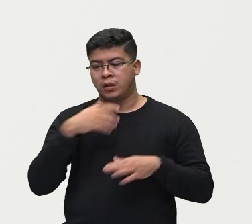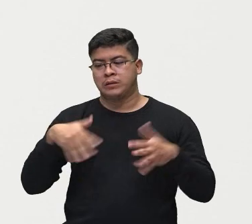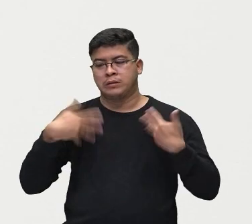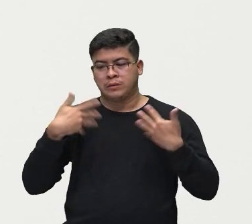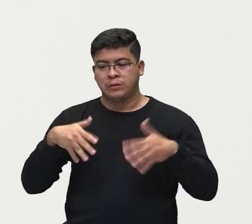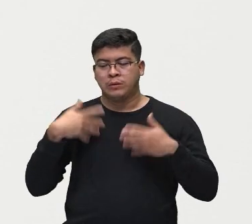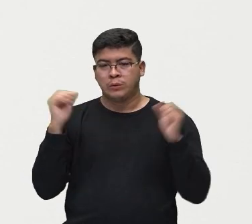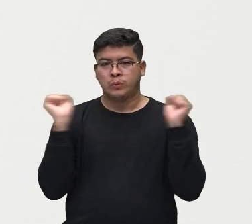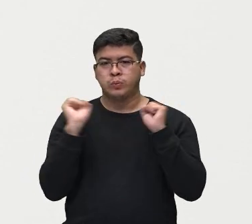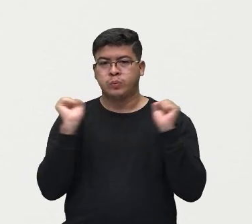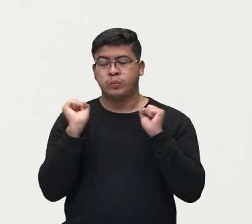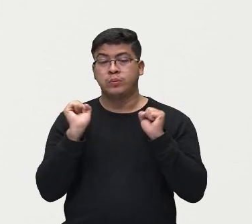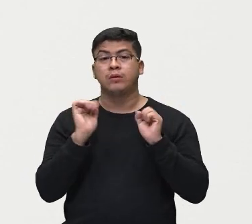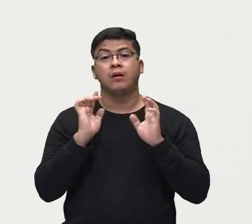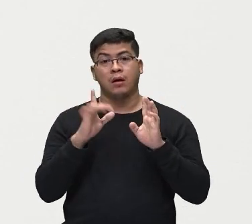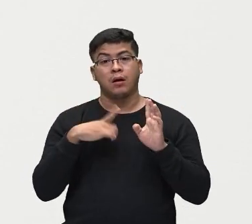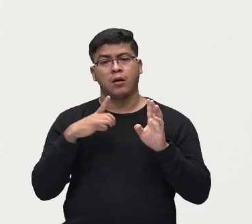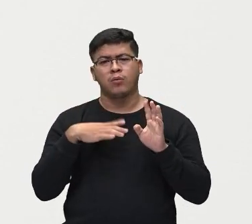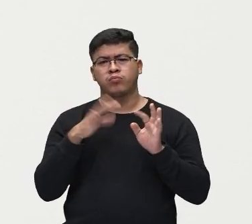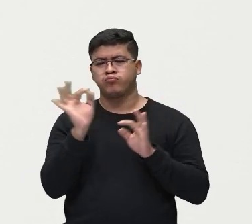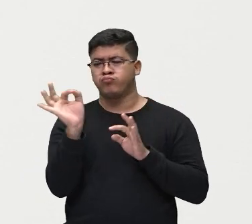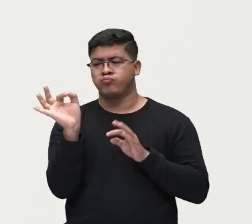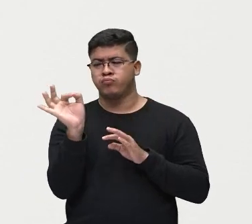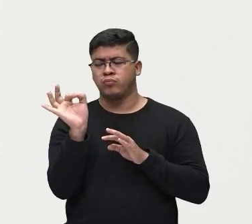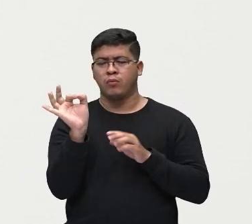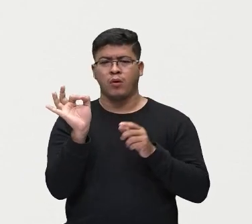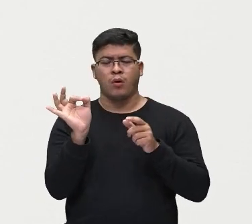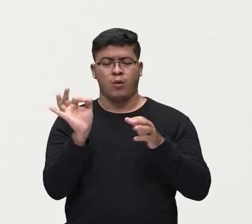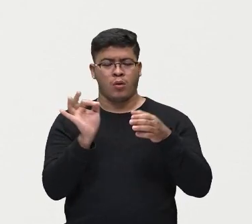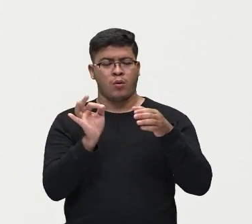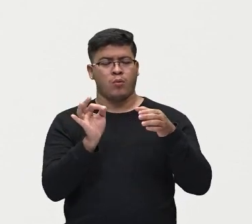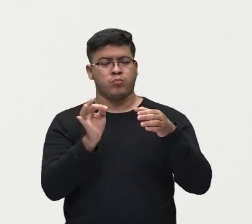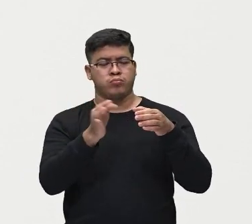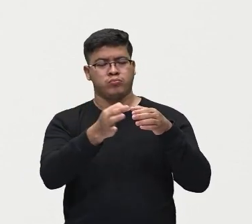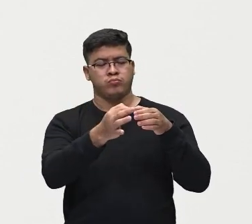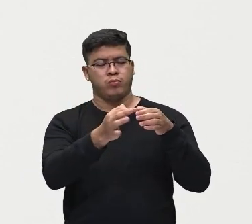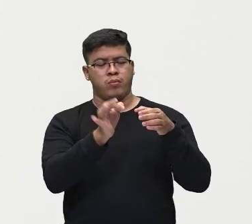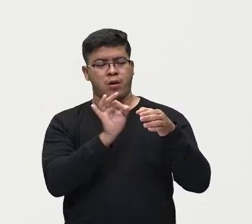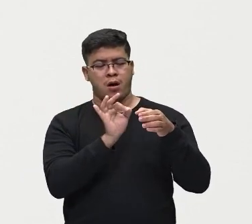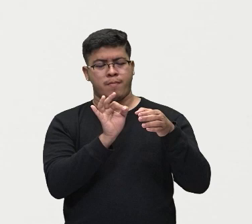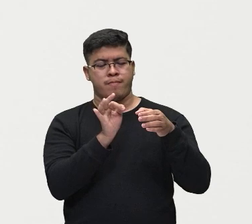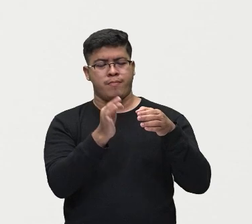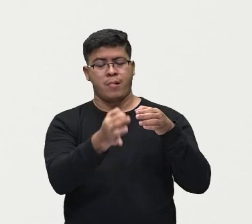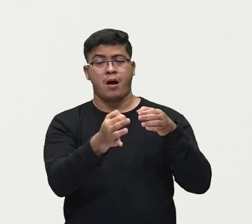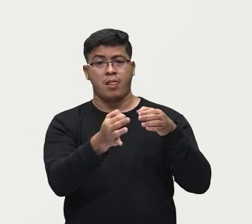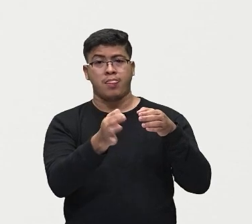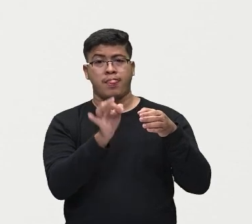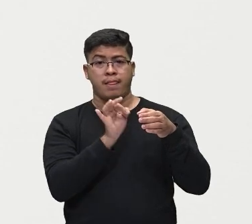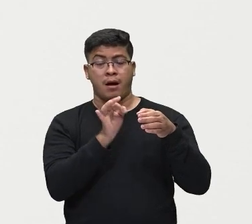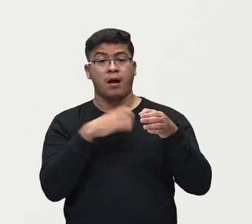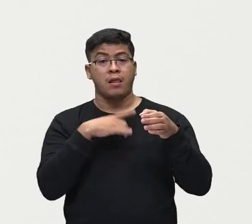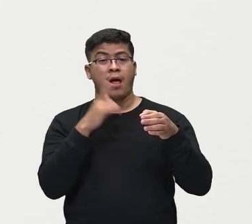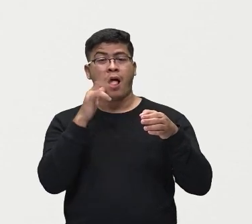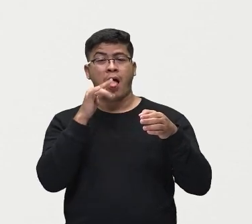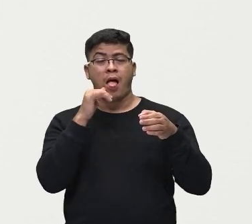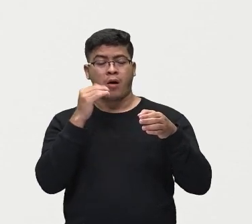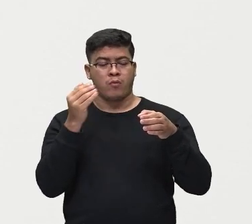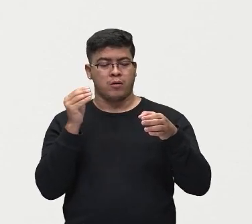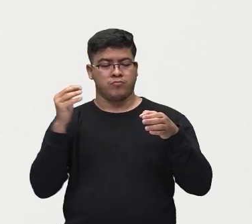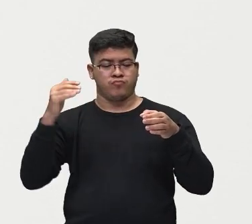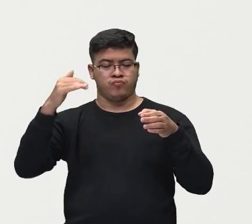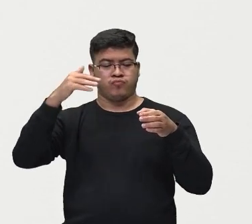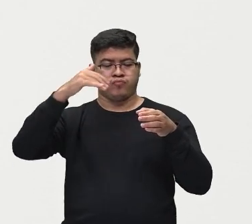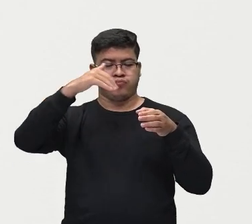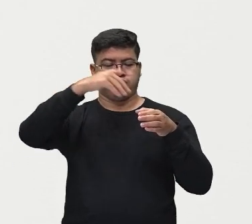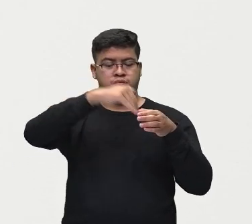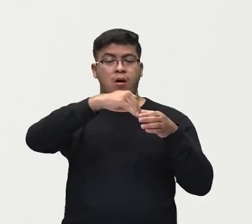quando você regula a temperatura em um botão e quando a água passa por ele, ela recebe o